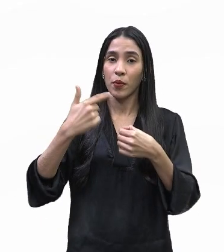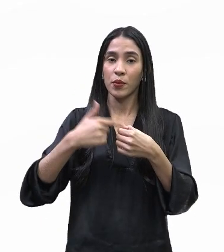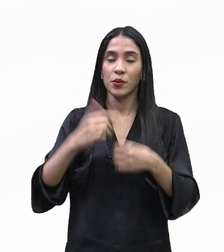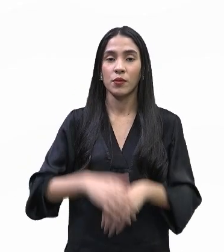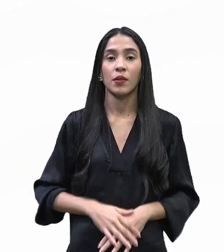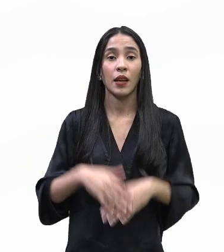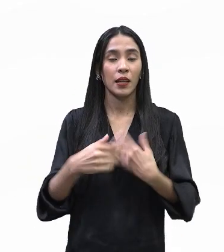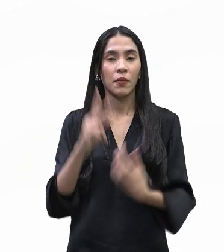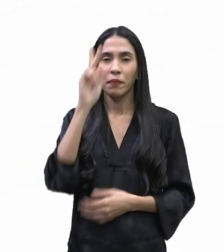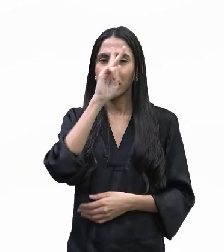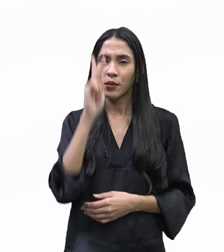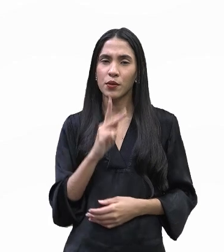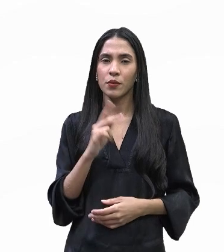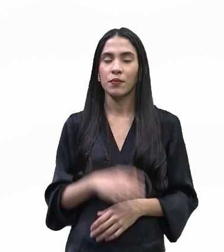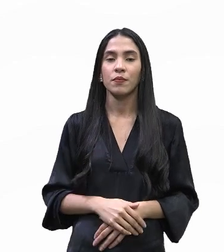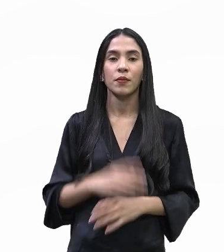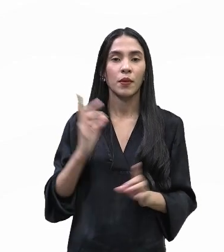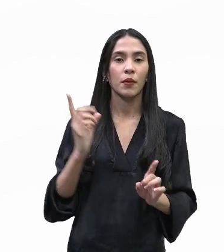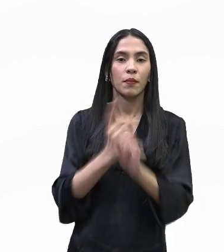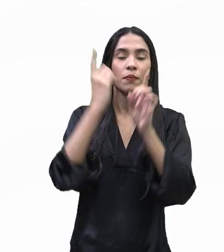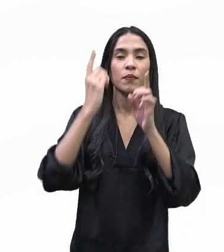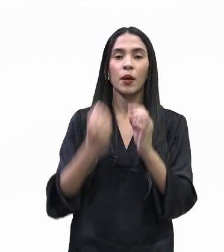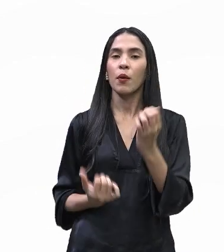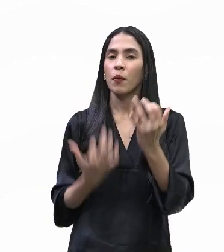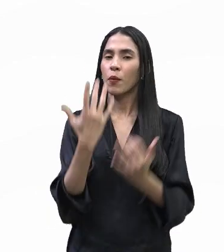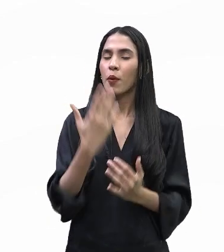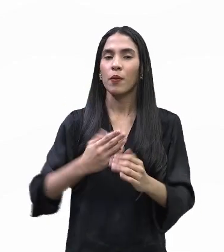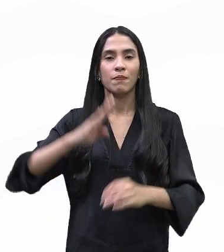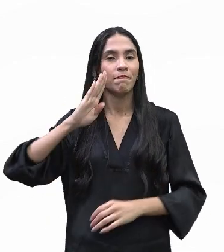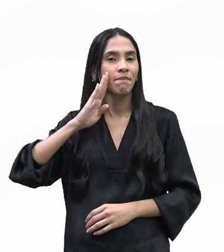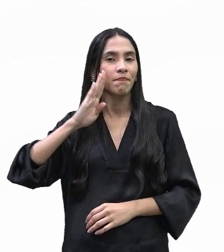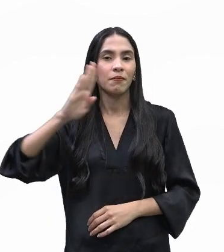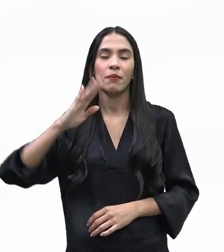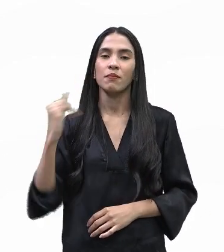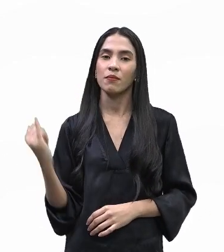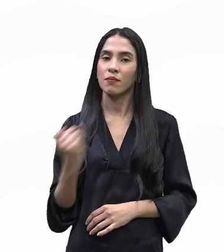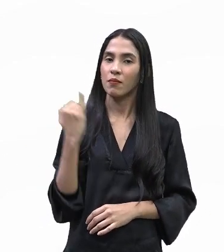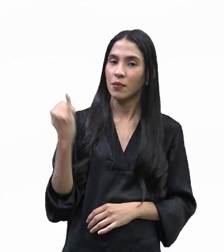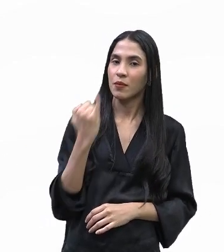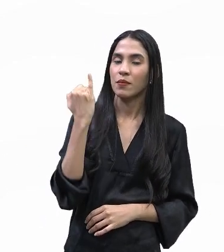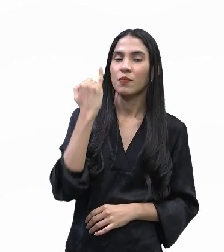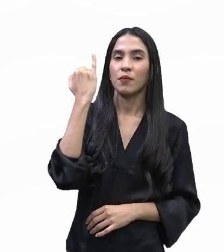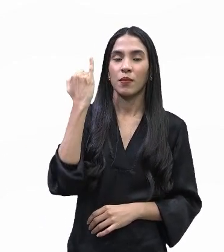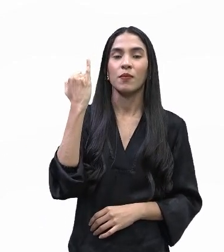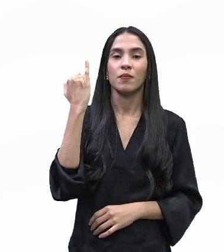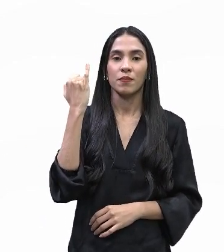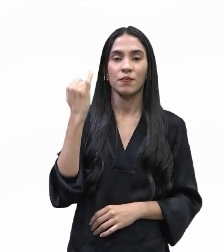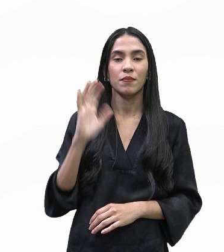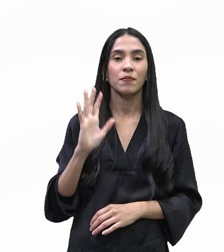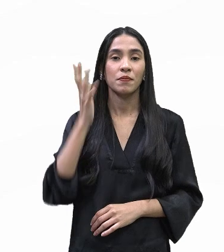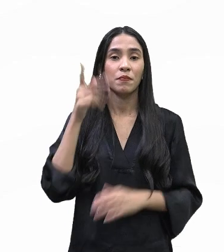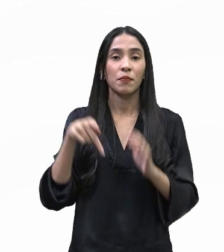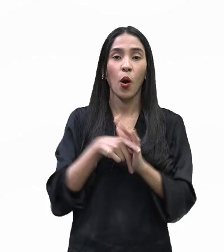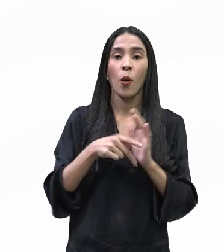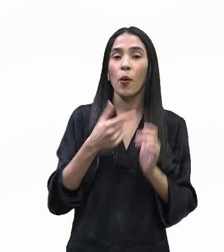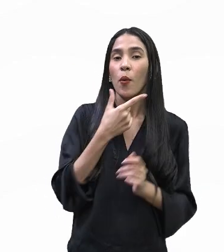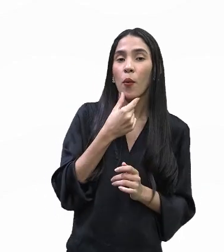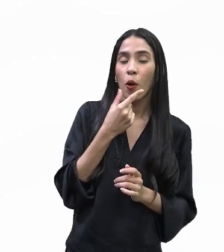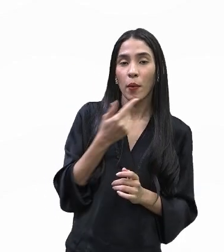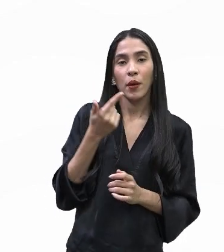vista histórico, a descoberta do fogo foi uma das coisas mais importantes realizadas pelo homem para a